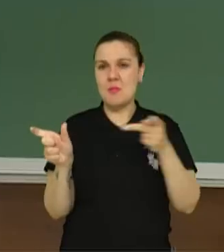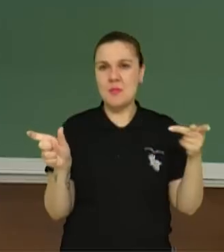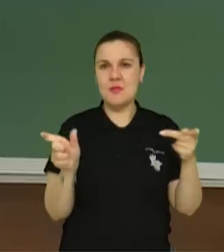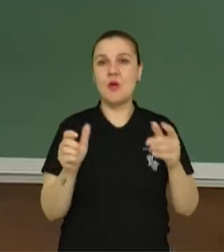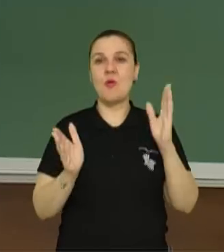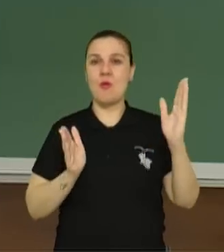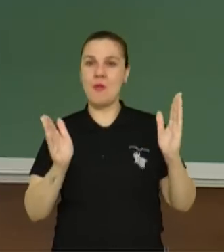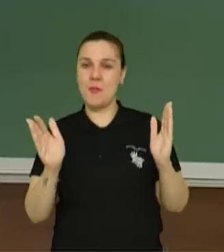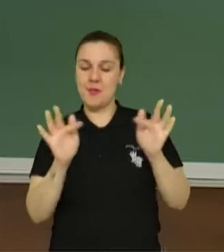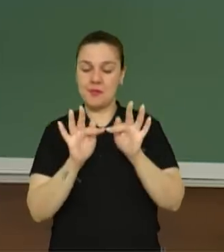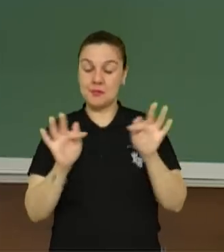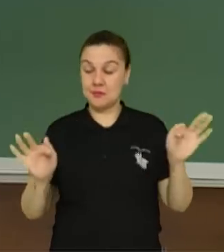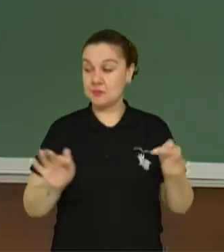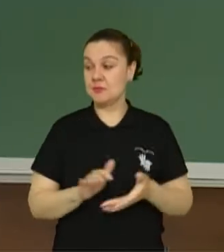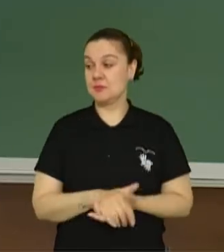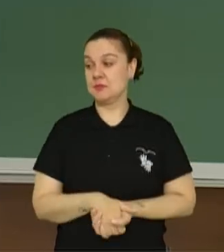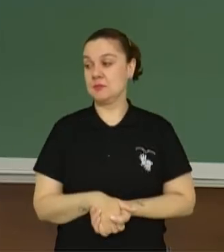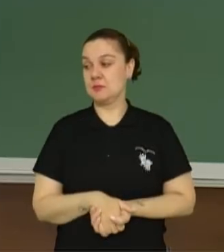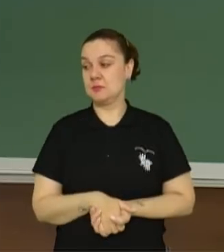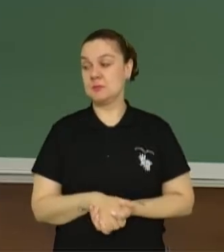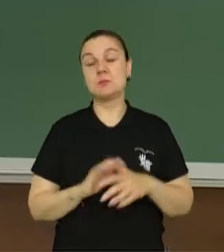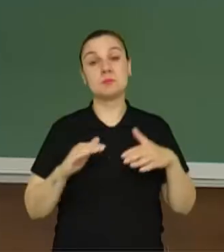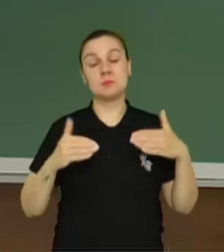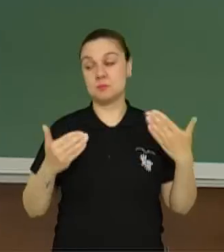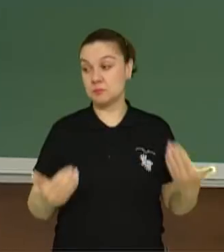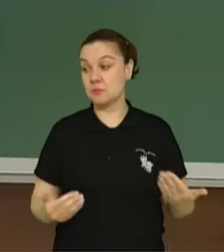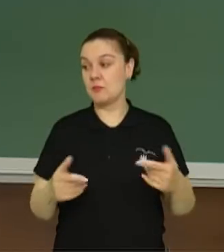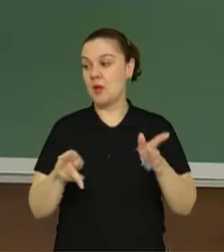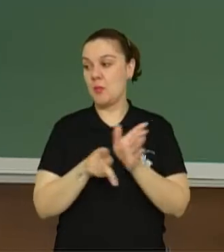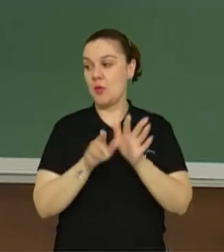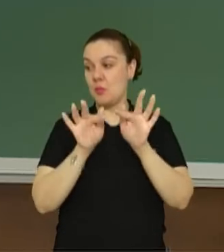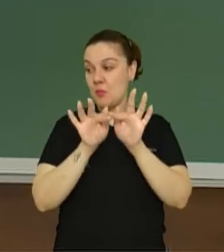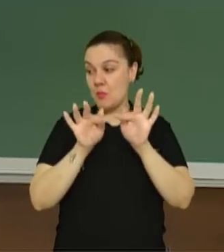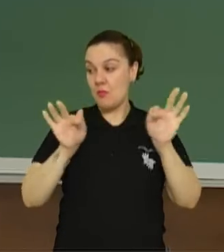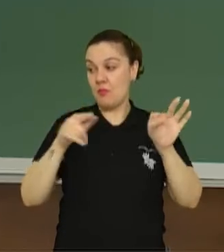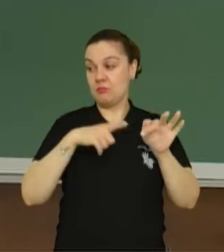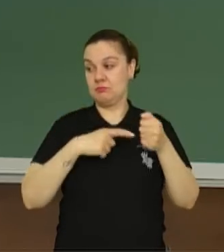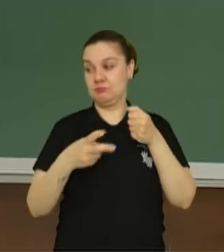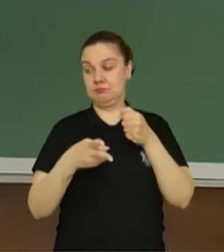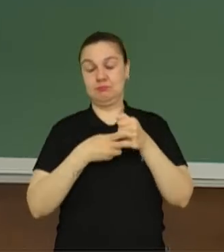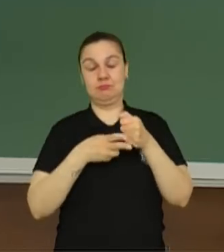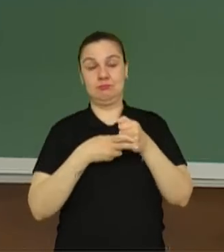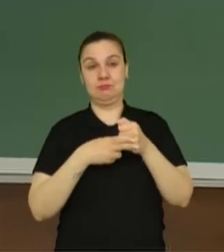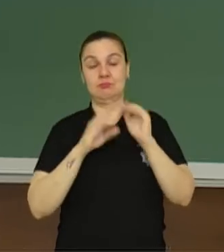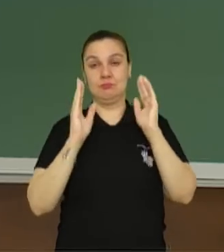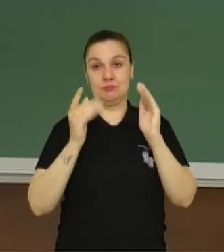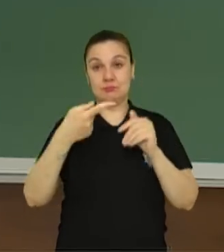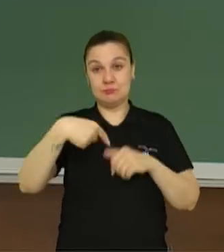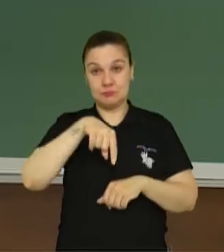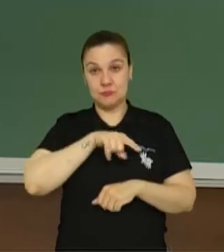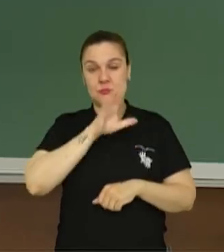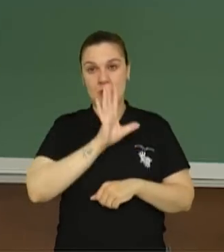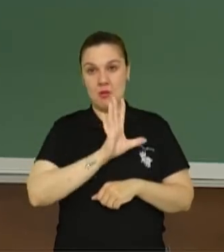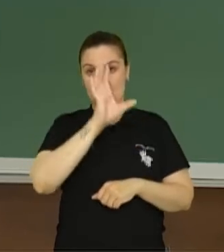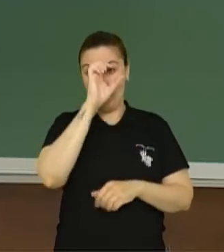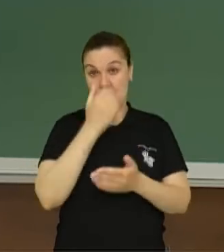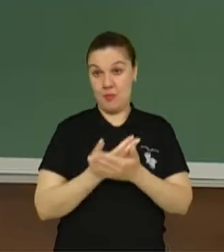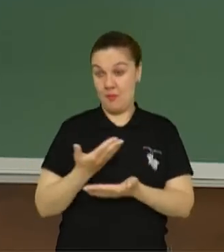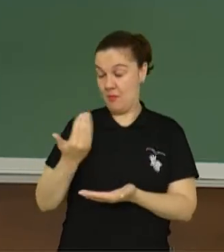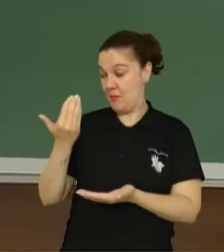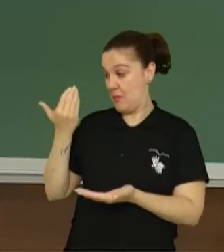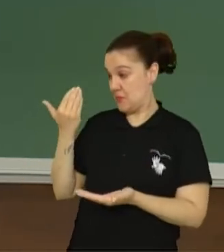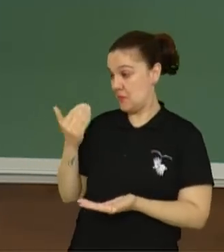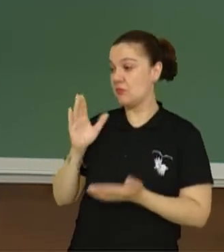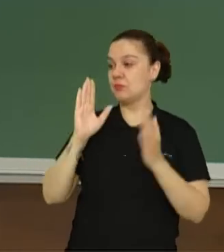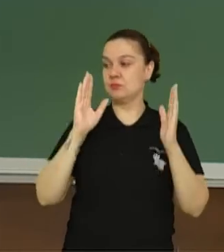que trecho da frase, né? No caso, a oração, que é uma frase que possui verbo, que a gente aprendeu em aulas anteriores, vocês já